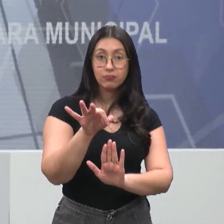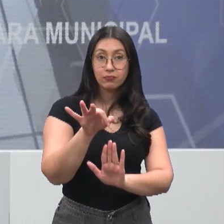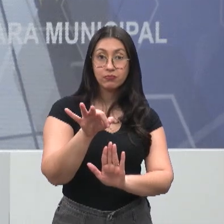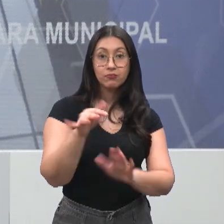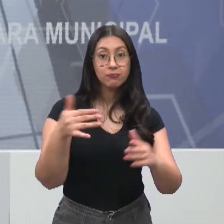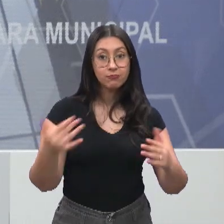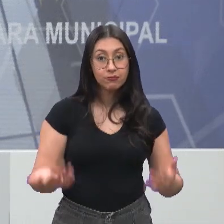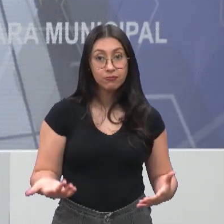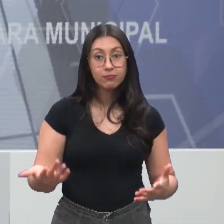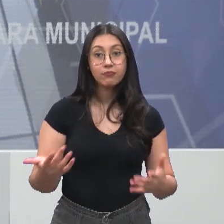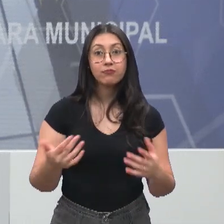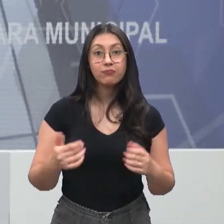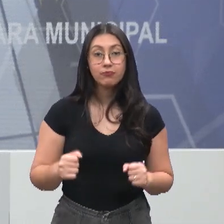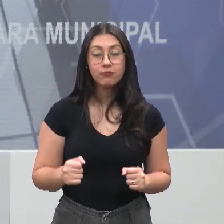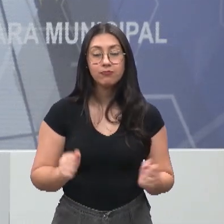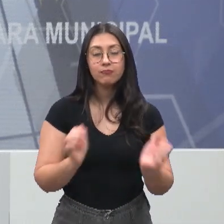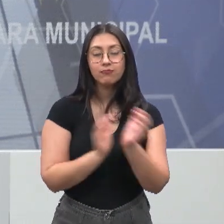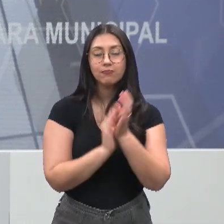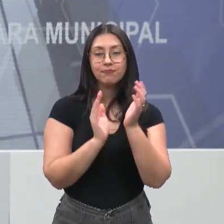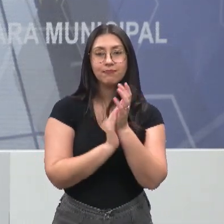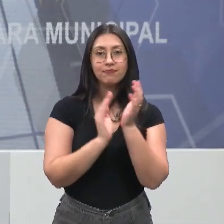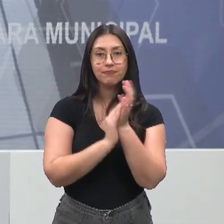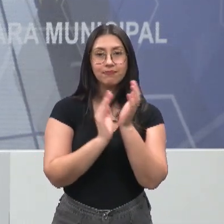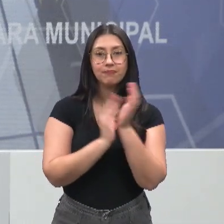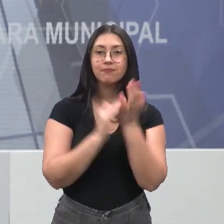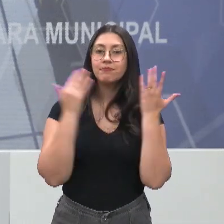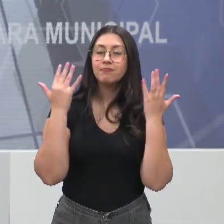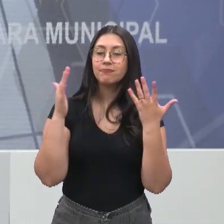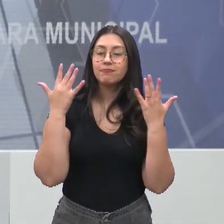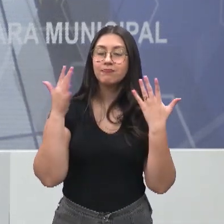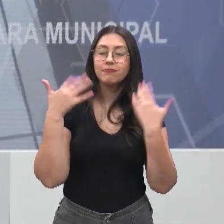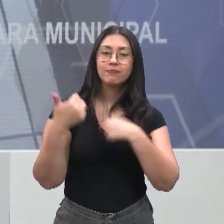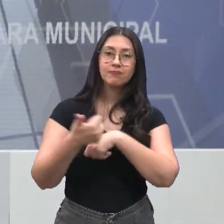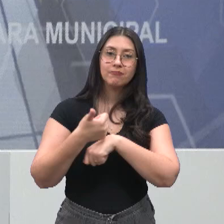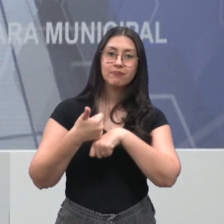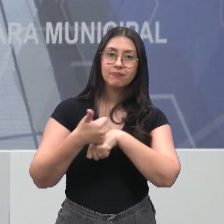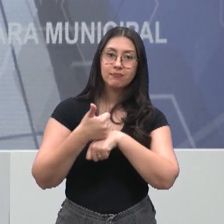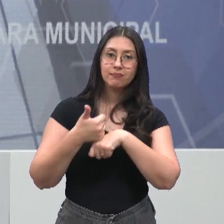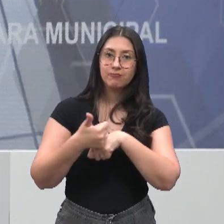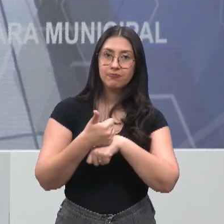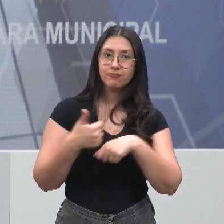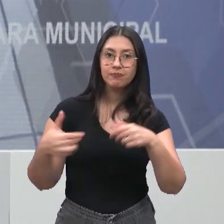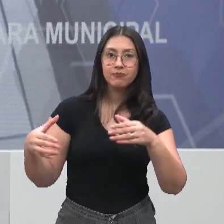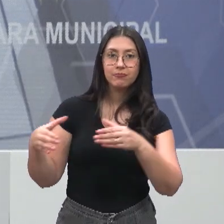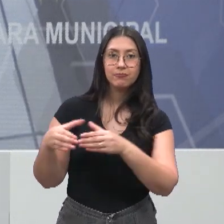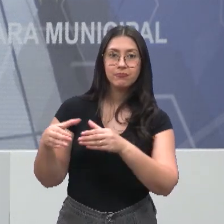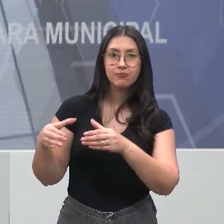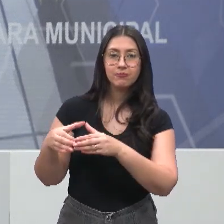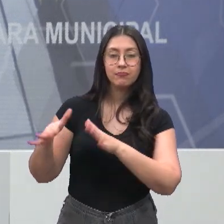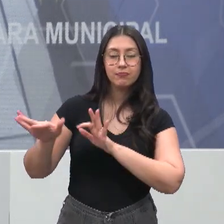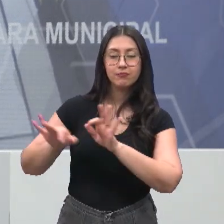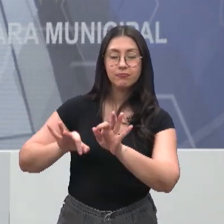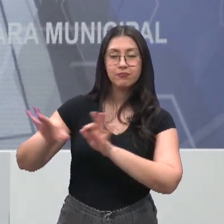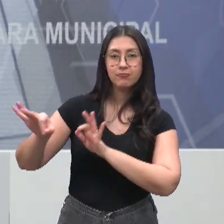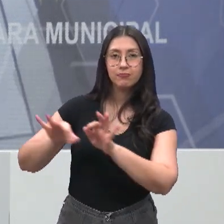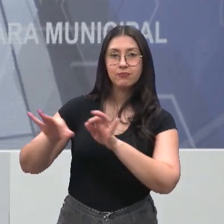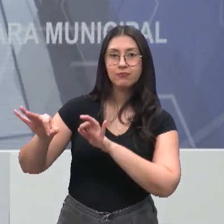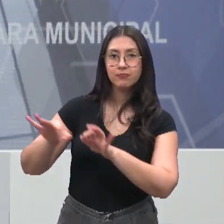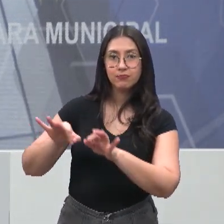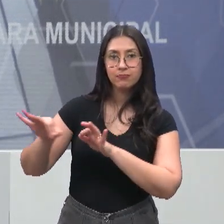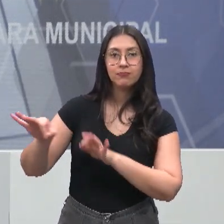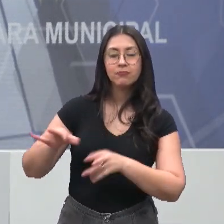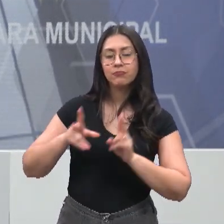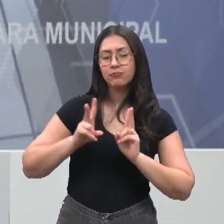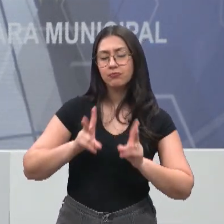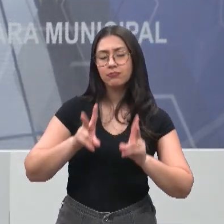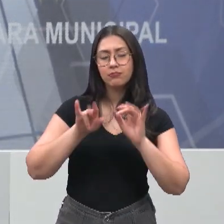Então, parabéns aí aos transportadores, a categoria que se organizou. Eu sempre falo para